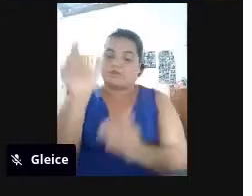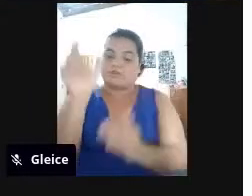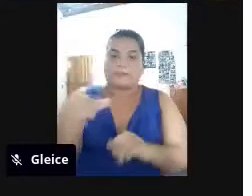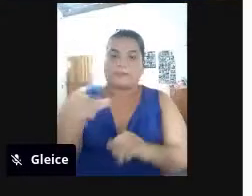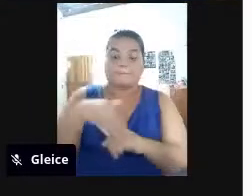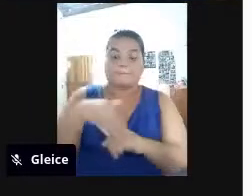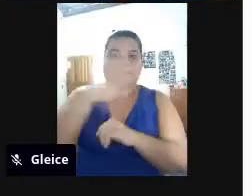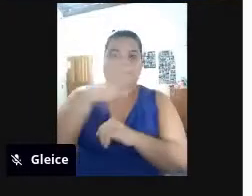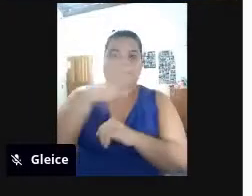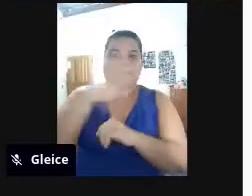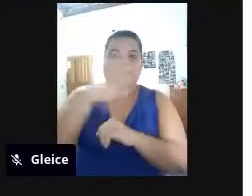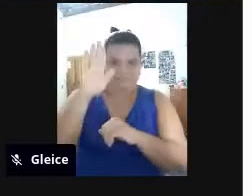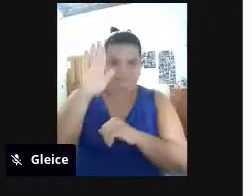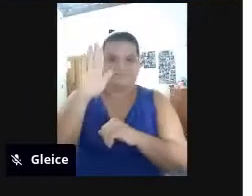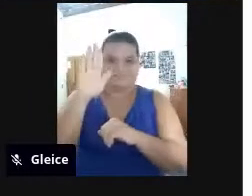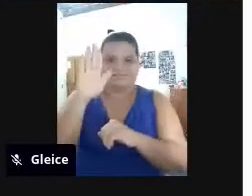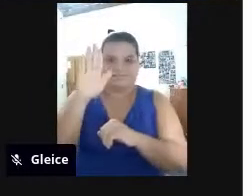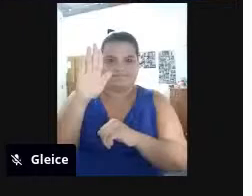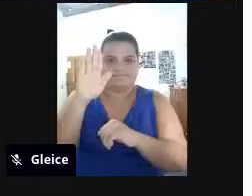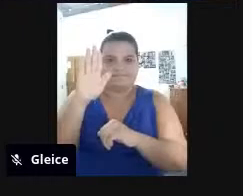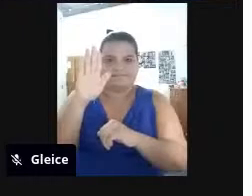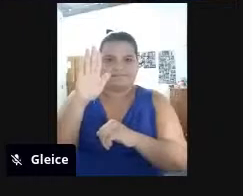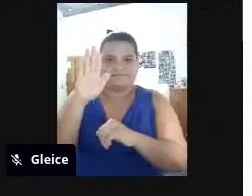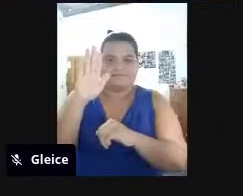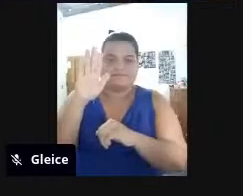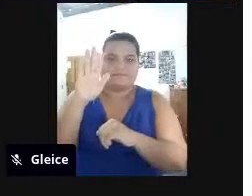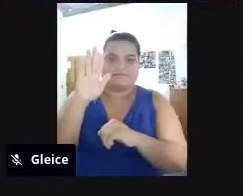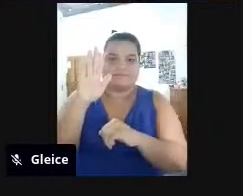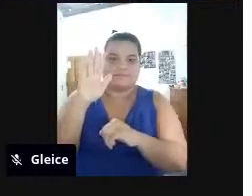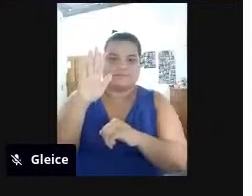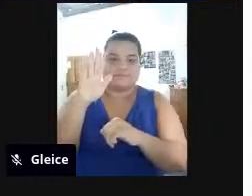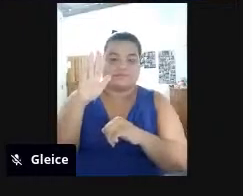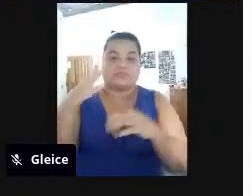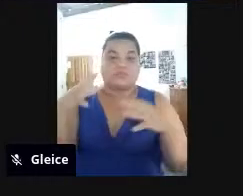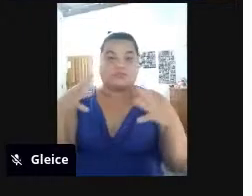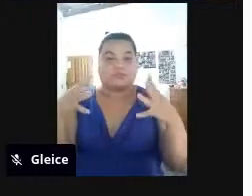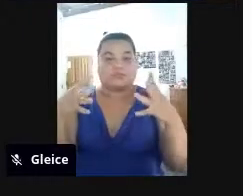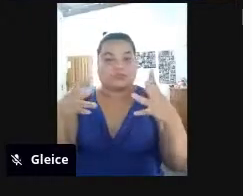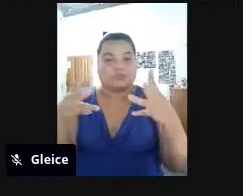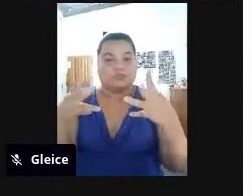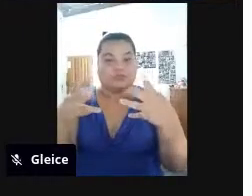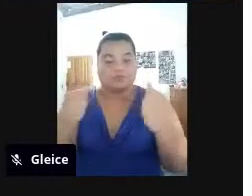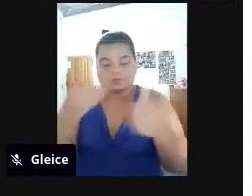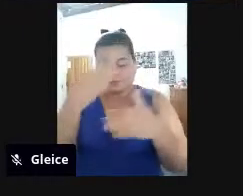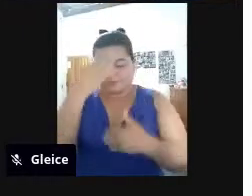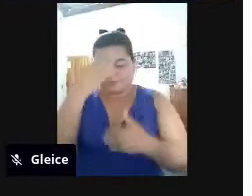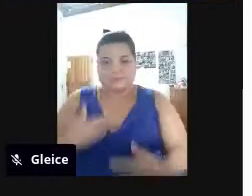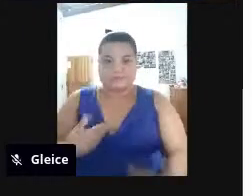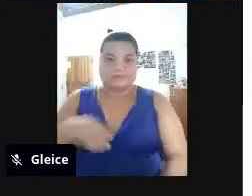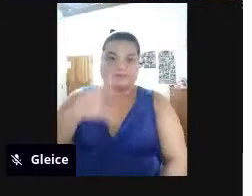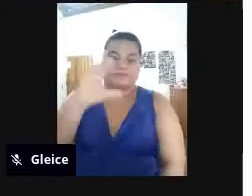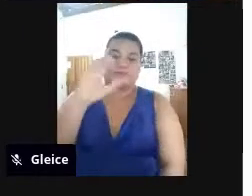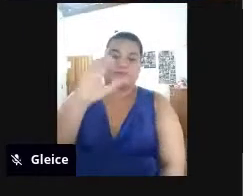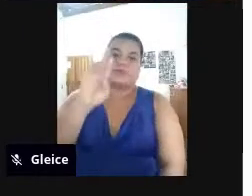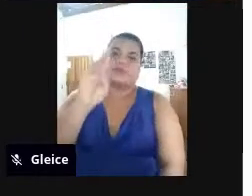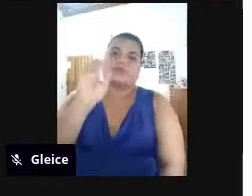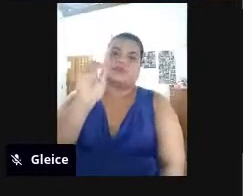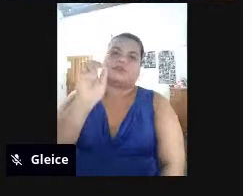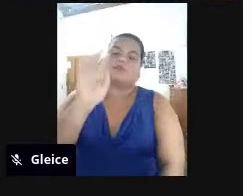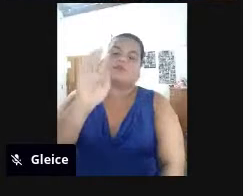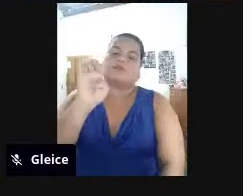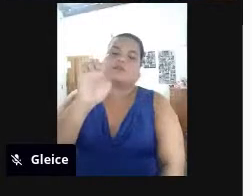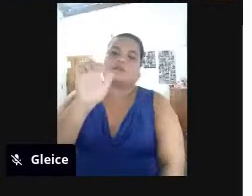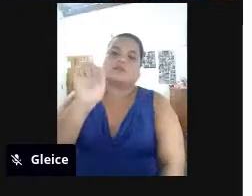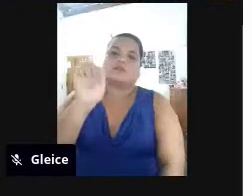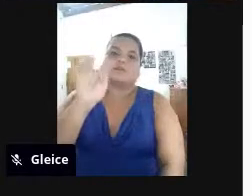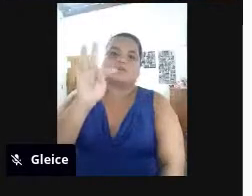também o total de creatina intramuscular. Isso nos mostra o quê, gente? Que